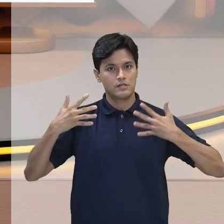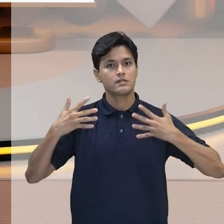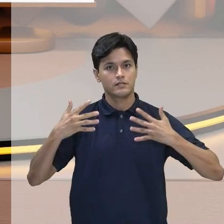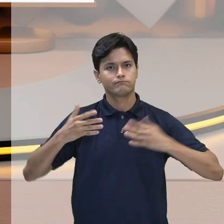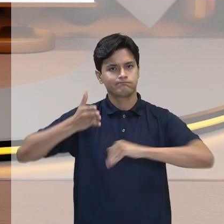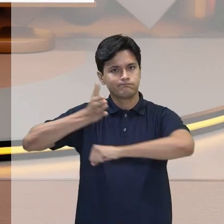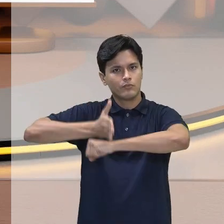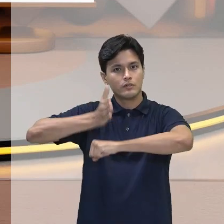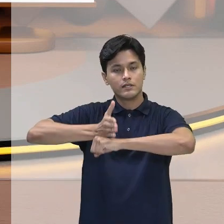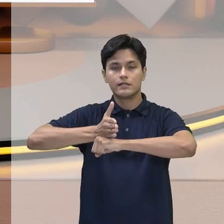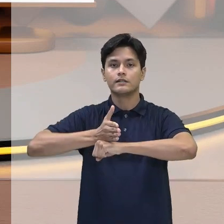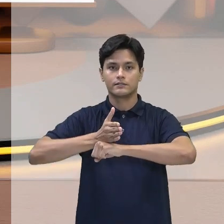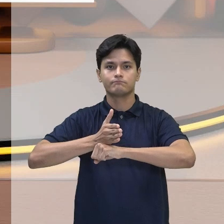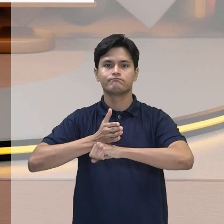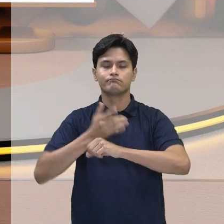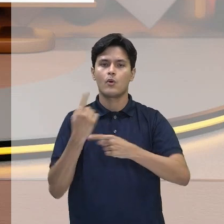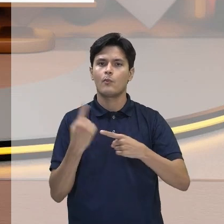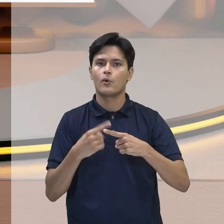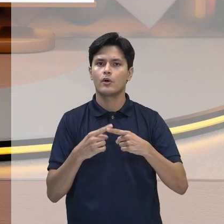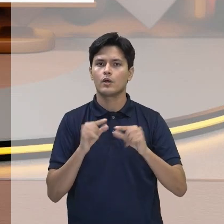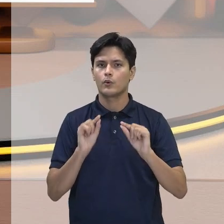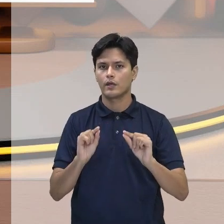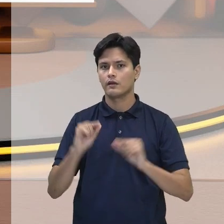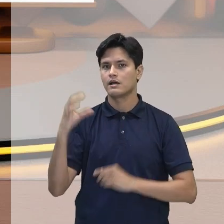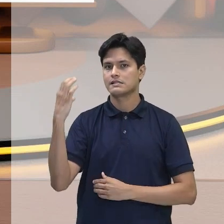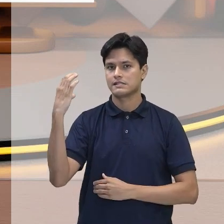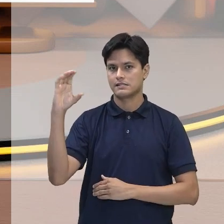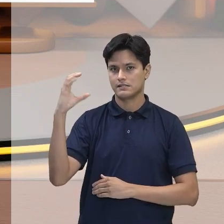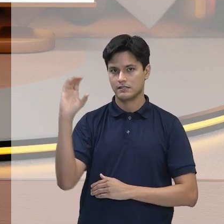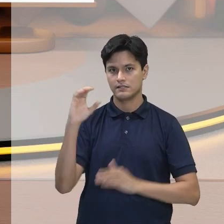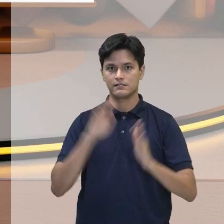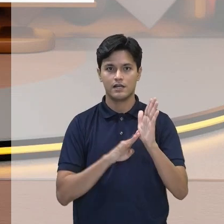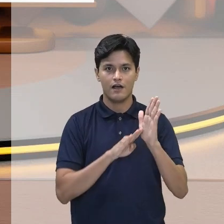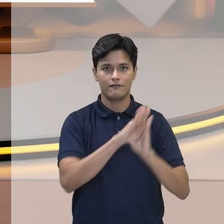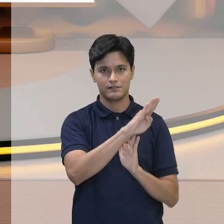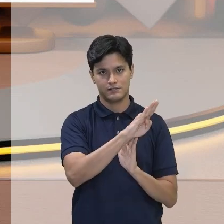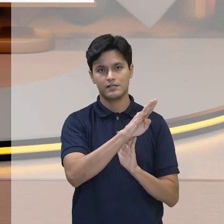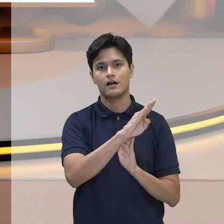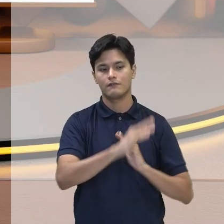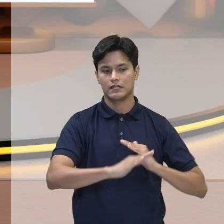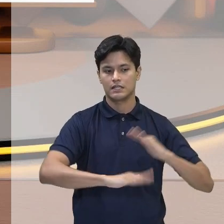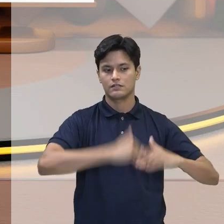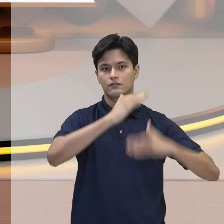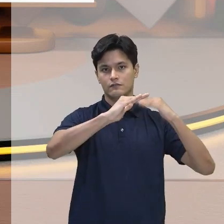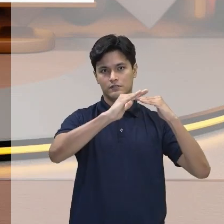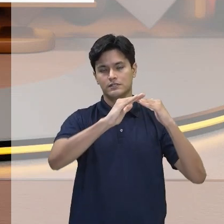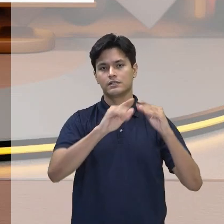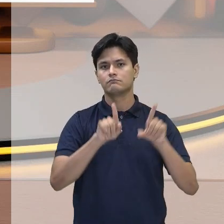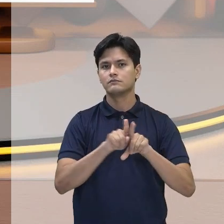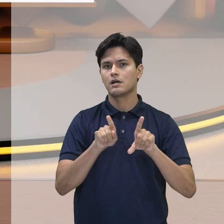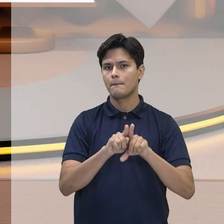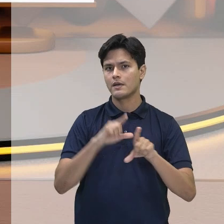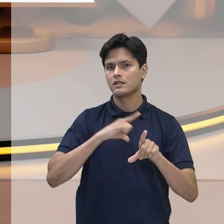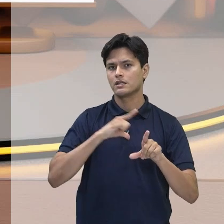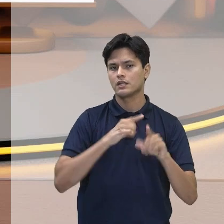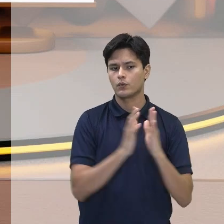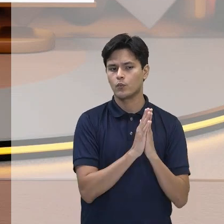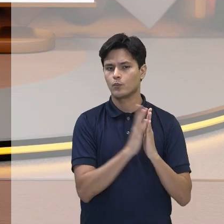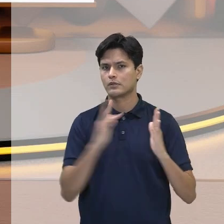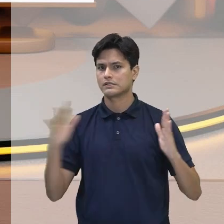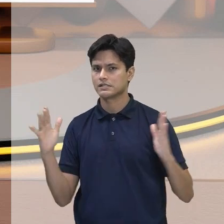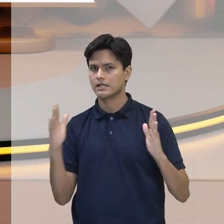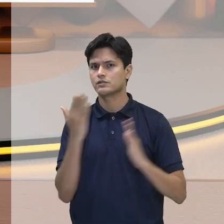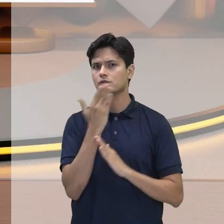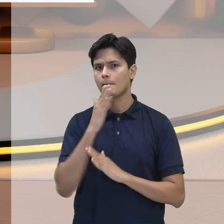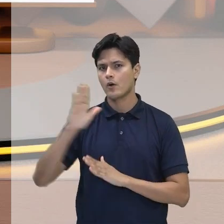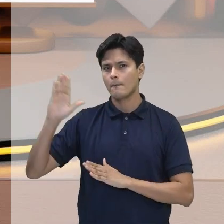só, a ciência avançava aí. E nesse processo todo existia uma promessa de quê?